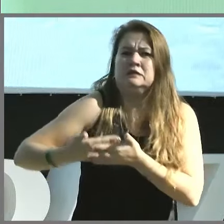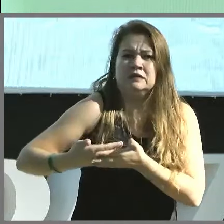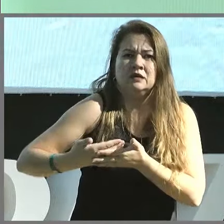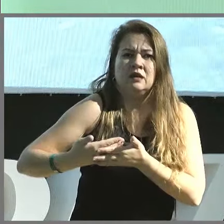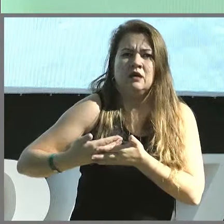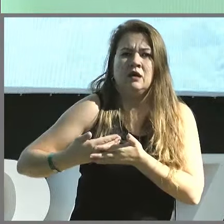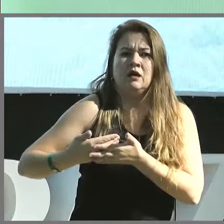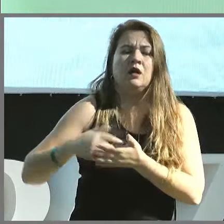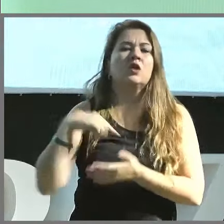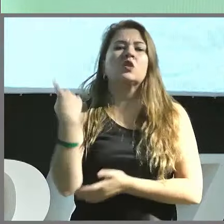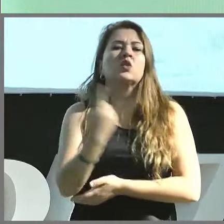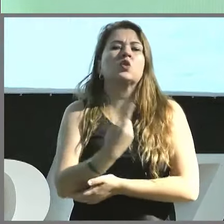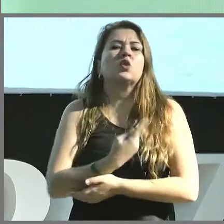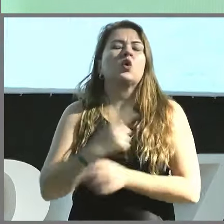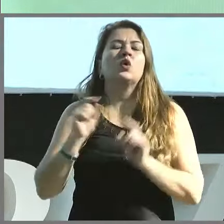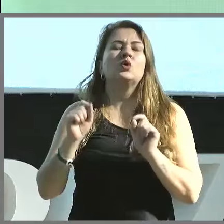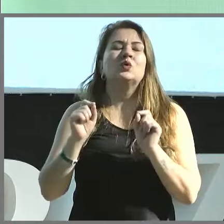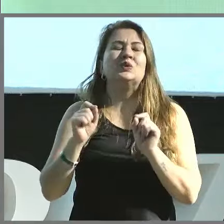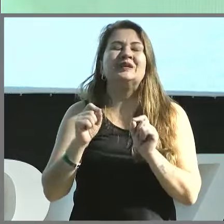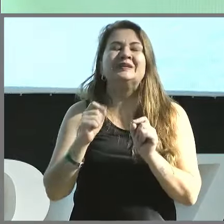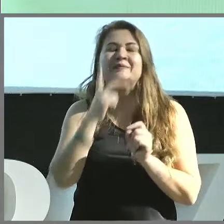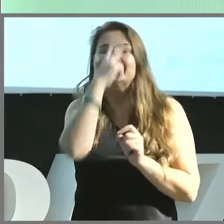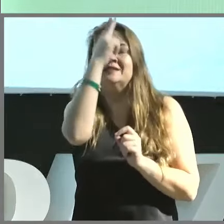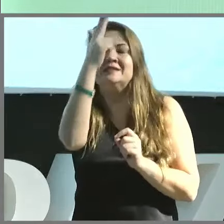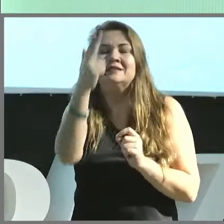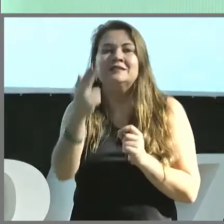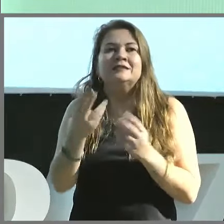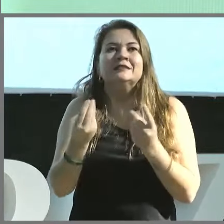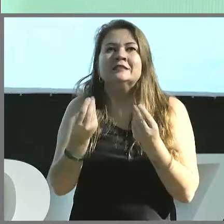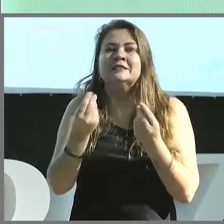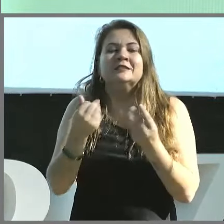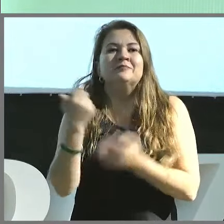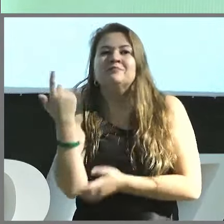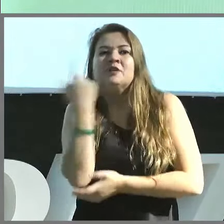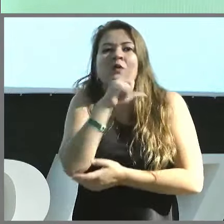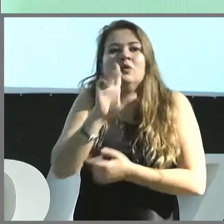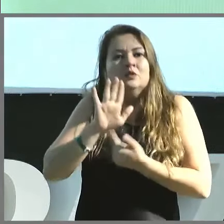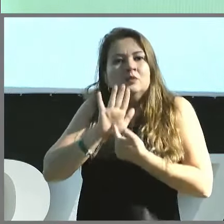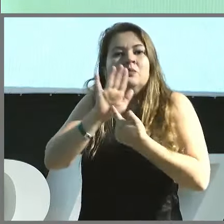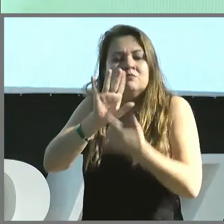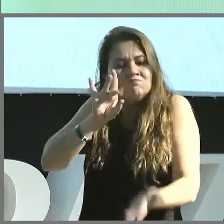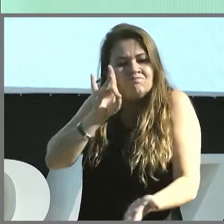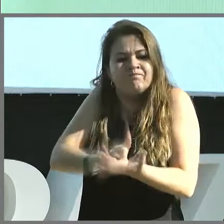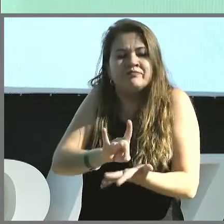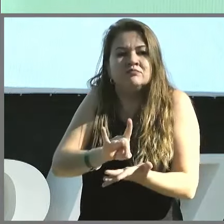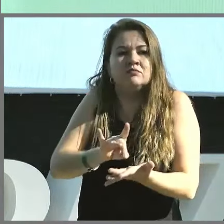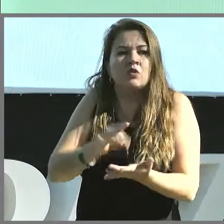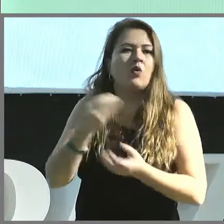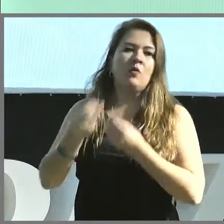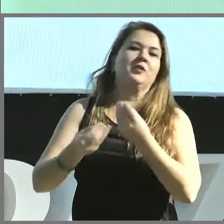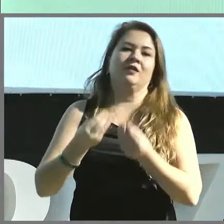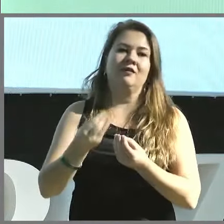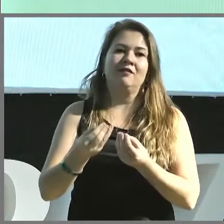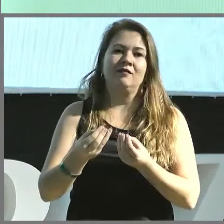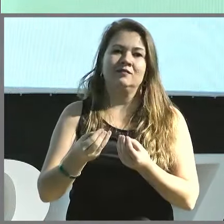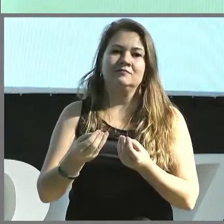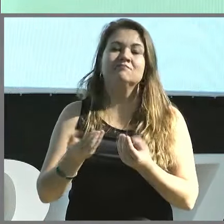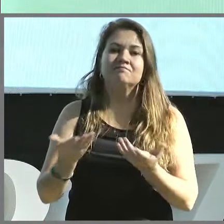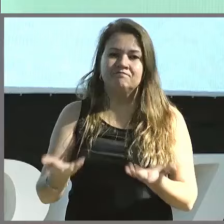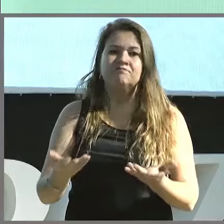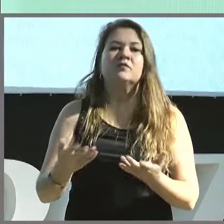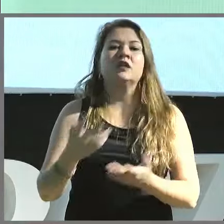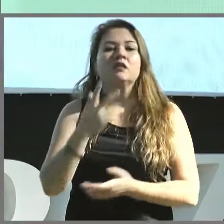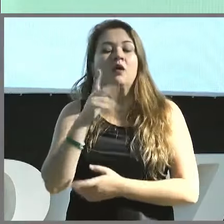nos últimos seis séculos, nós fizemos um compartilhamento da realidade, do conteúdo universal, ou seja,